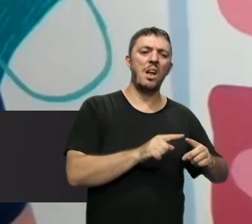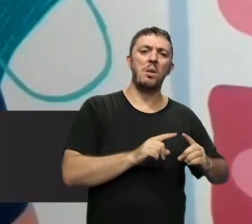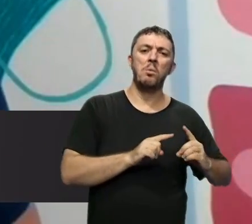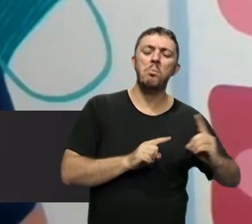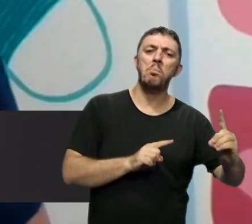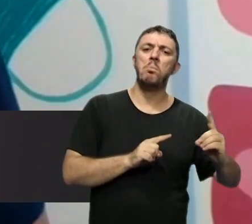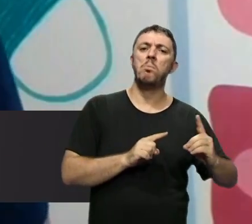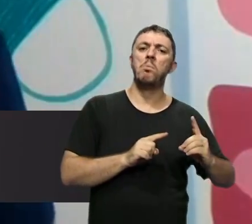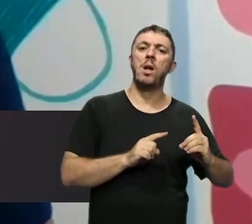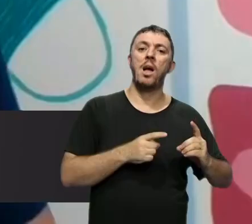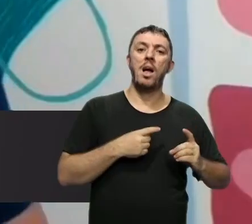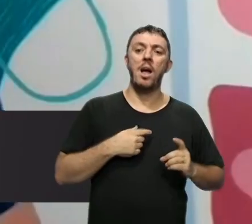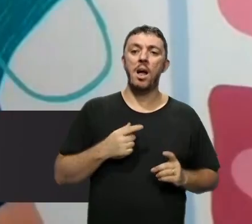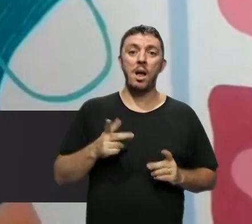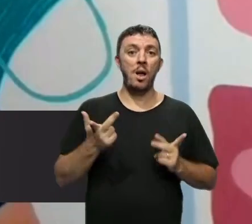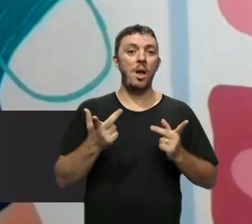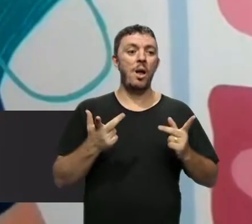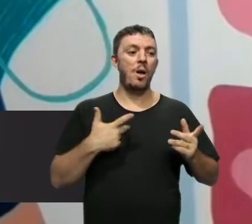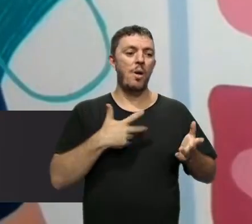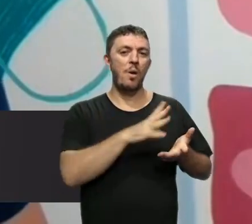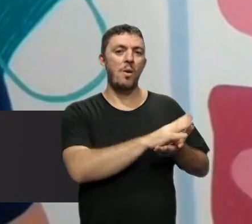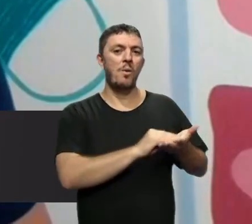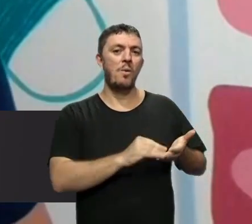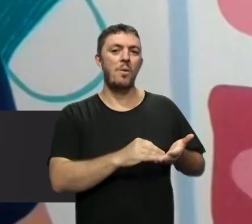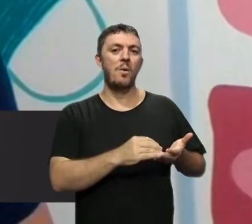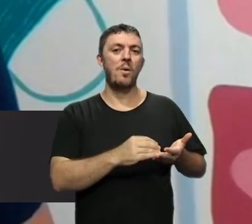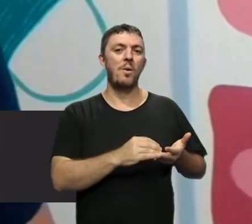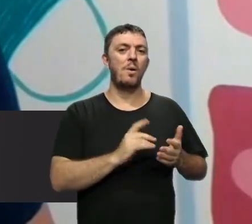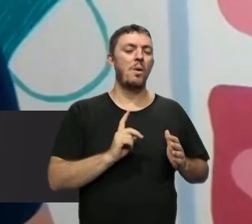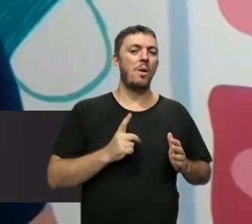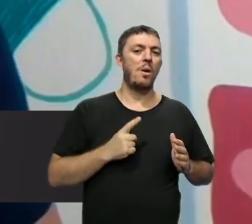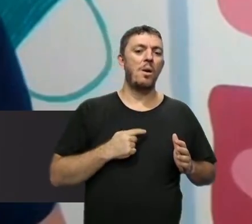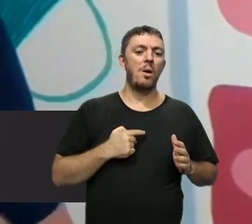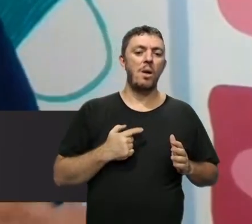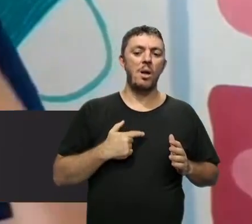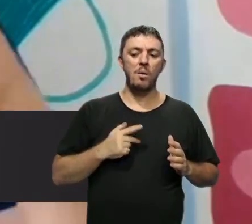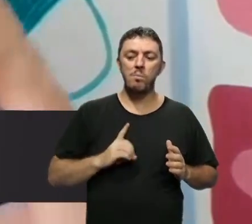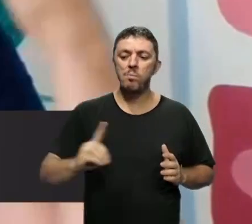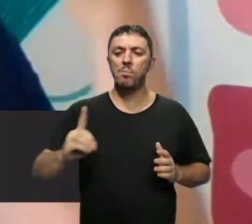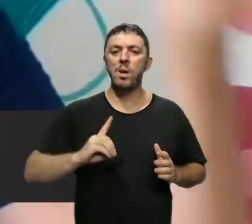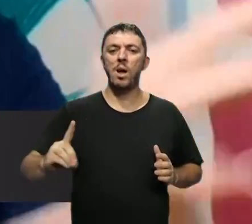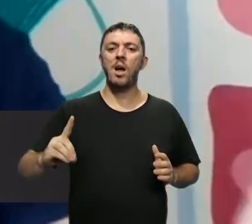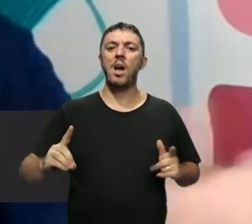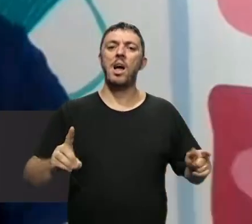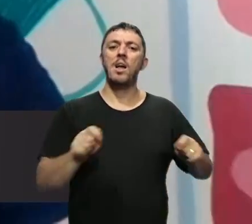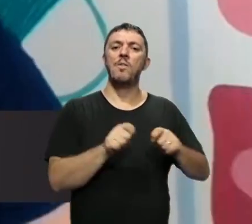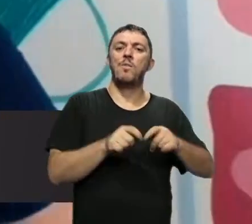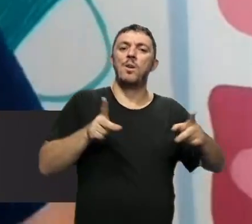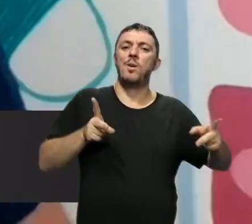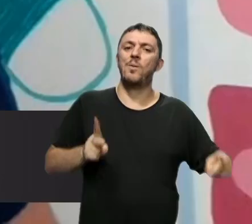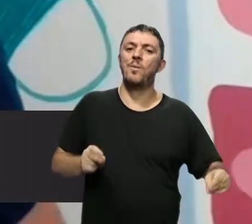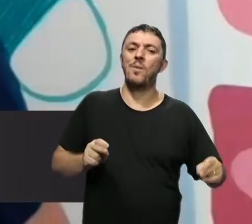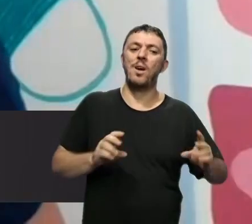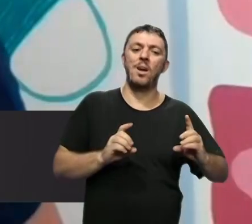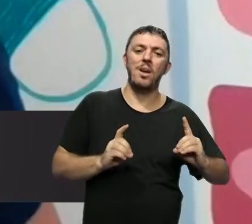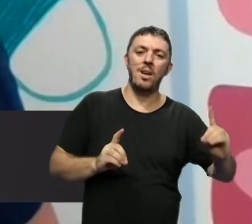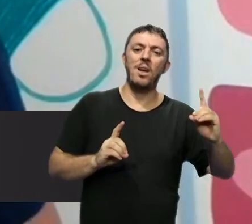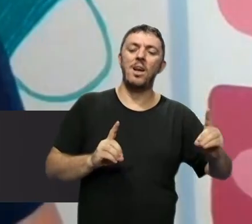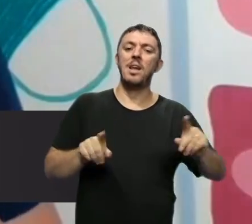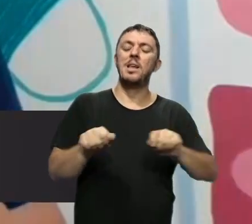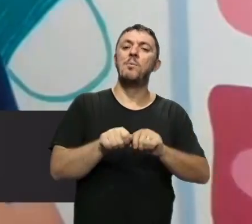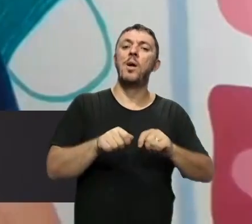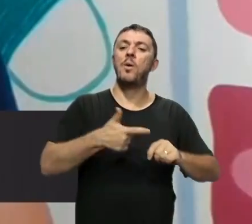sair também. Né? Começou a ter mais outras escolhas de materiais para além do plástico, para além do